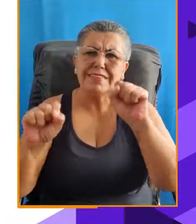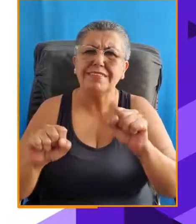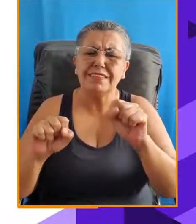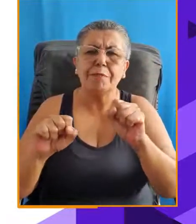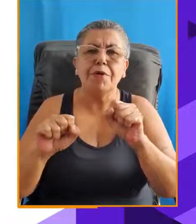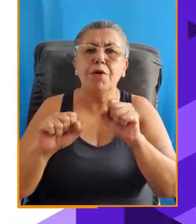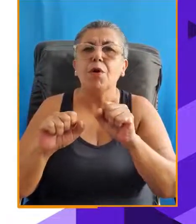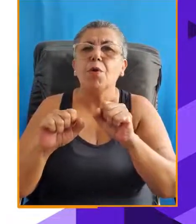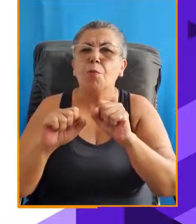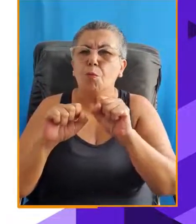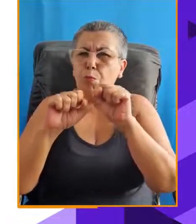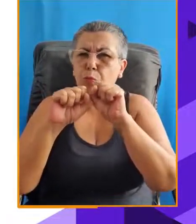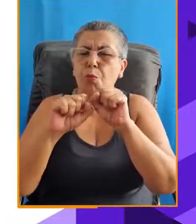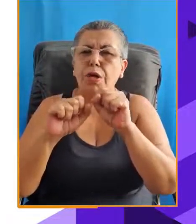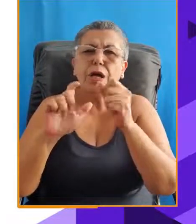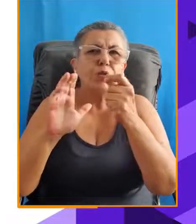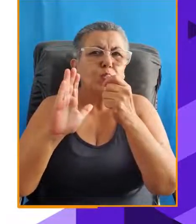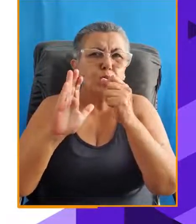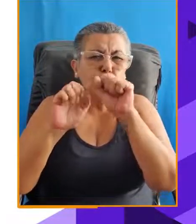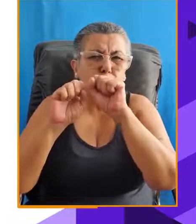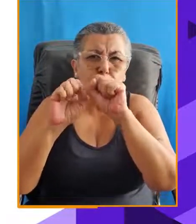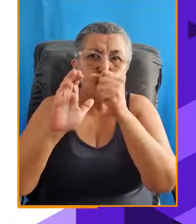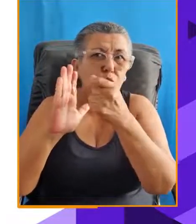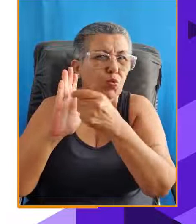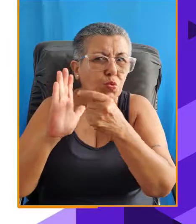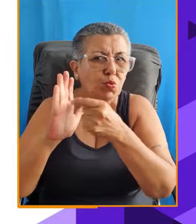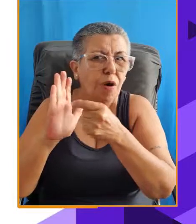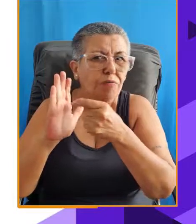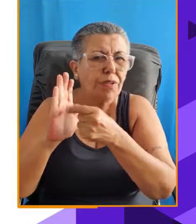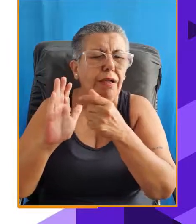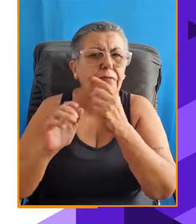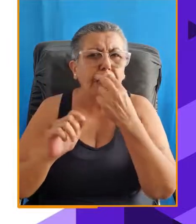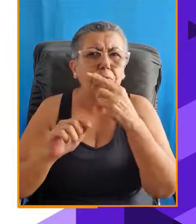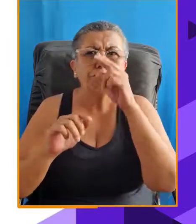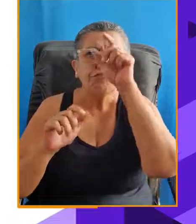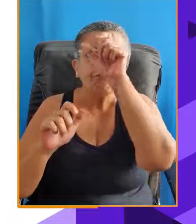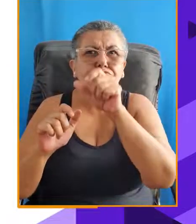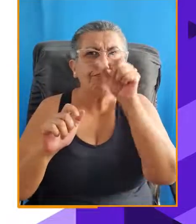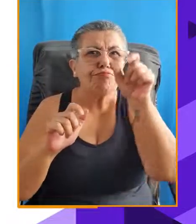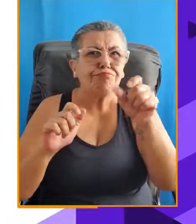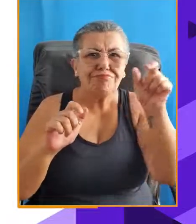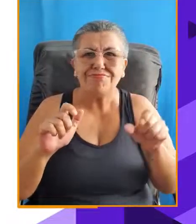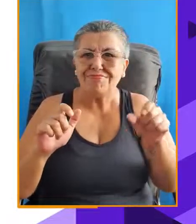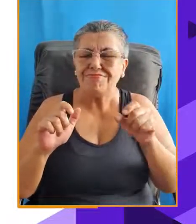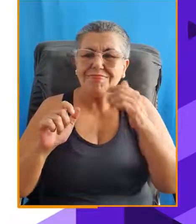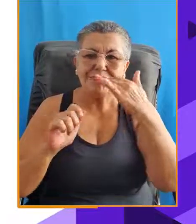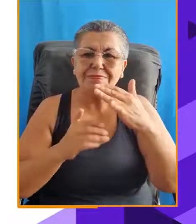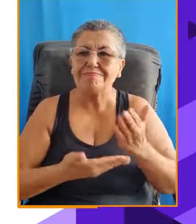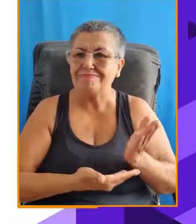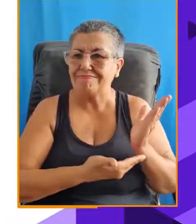porque nos softwares gráficos ele preenche um único campo, enquanto o sistema RGB possui